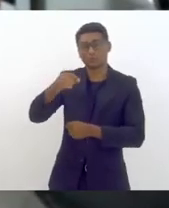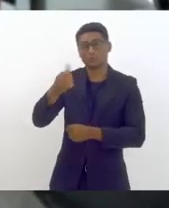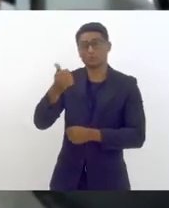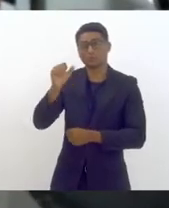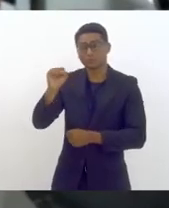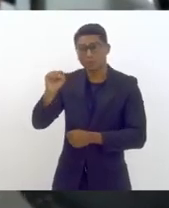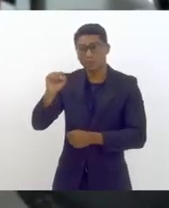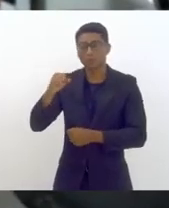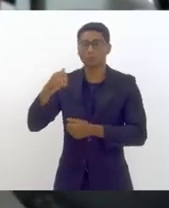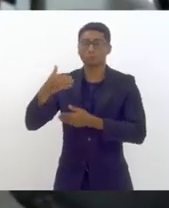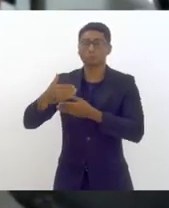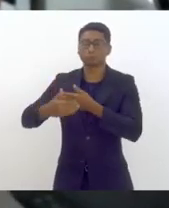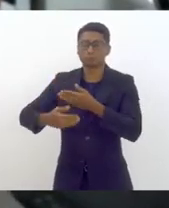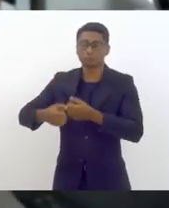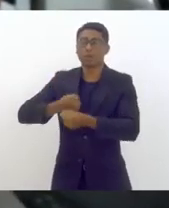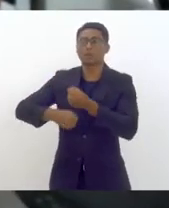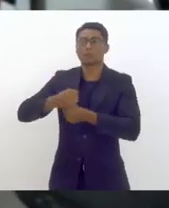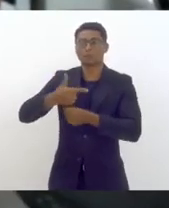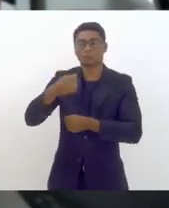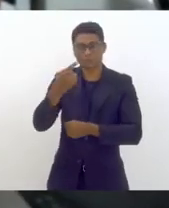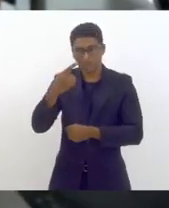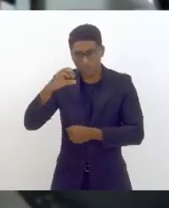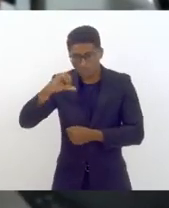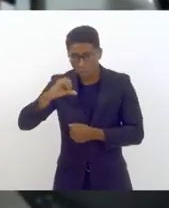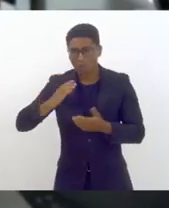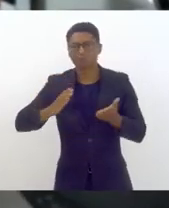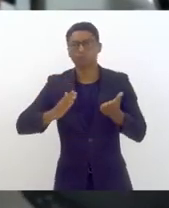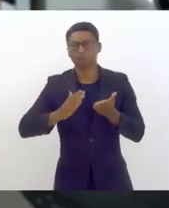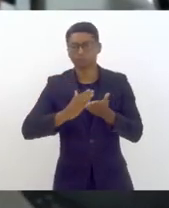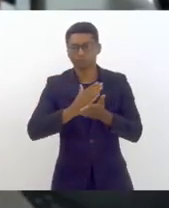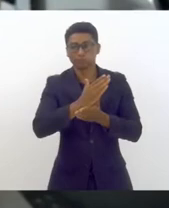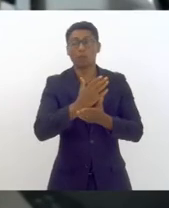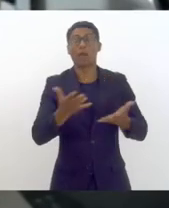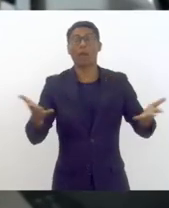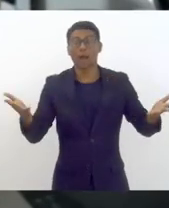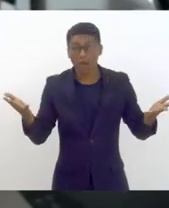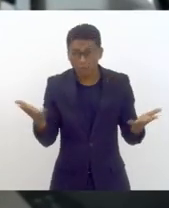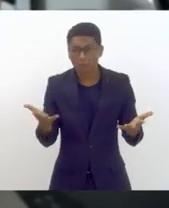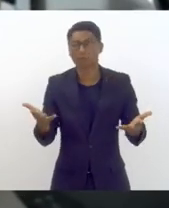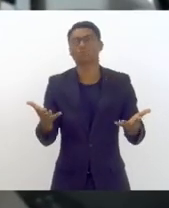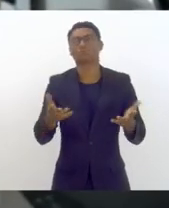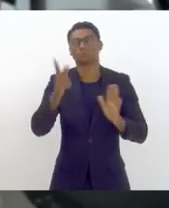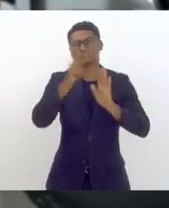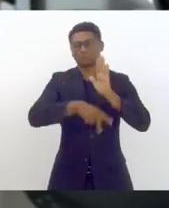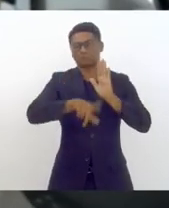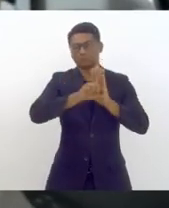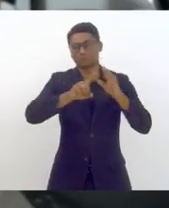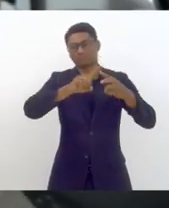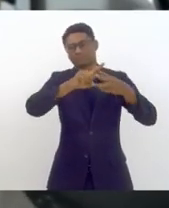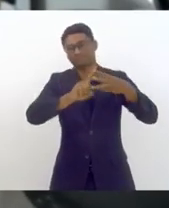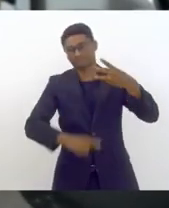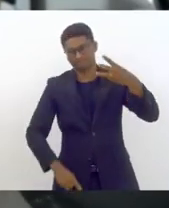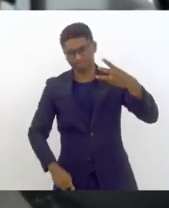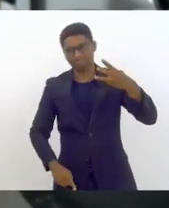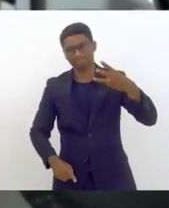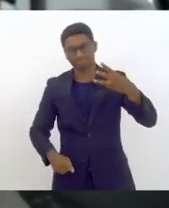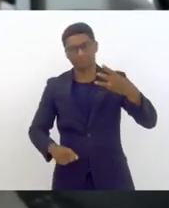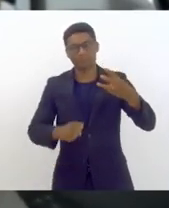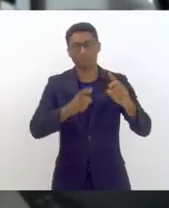19 na sua aprovação, e até ser essa realidade de ter hoje aqui 3 projetos de lei sendo discutidos e as